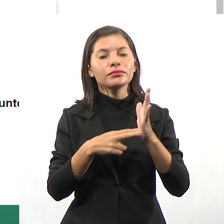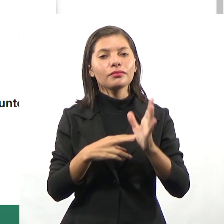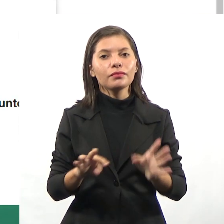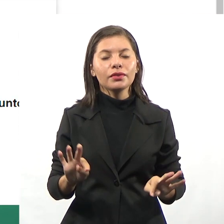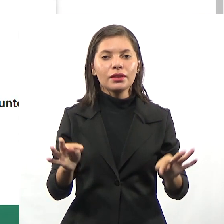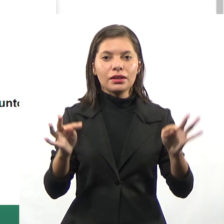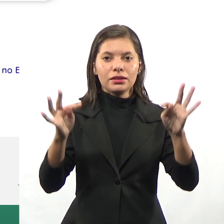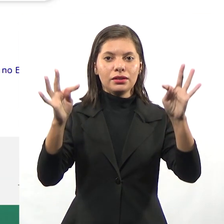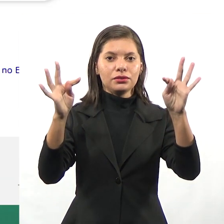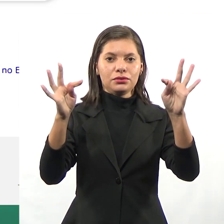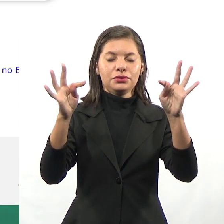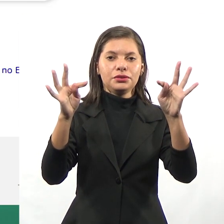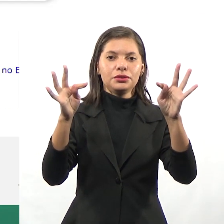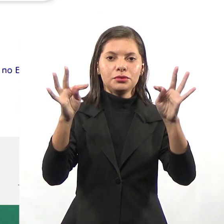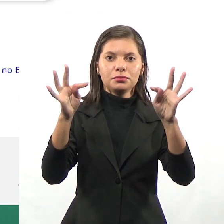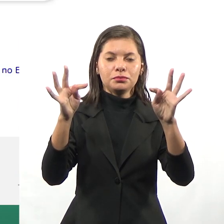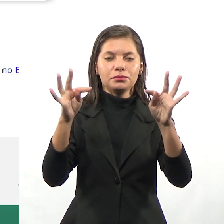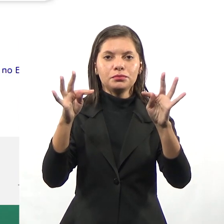comando